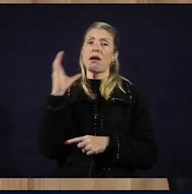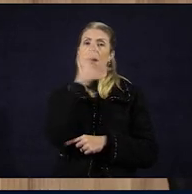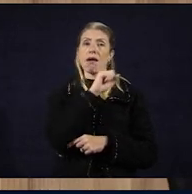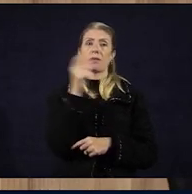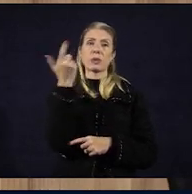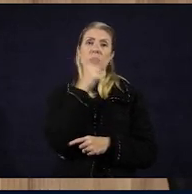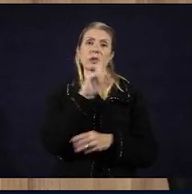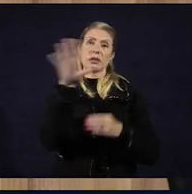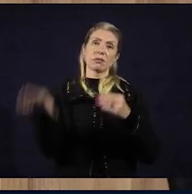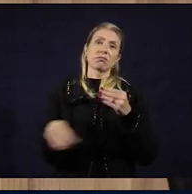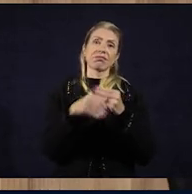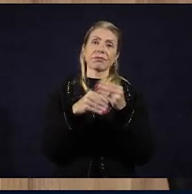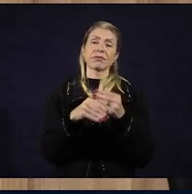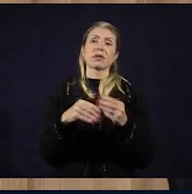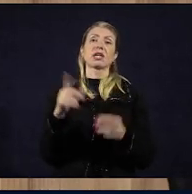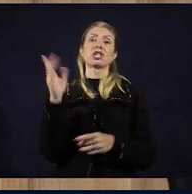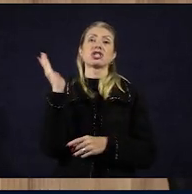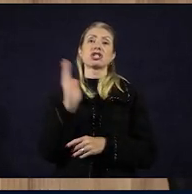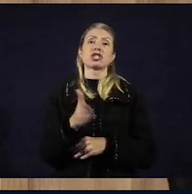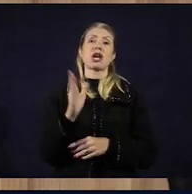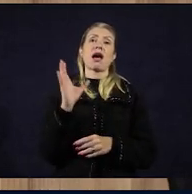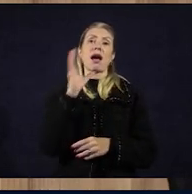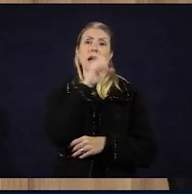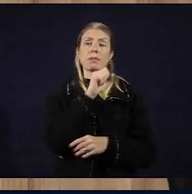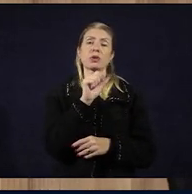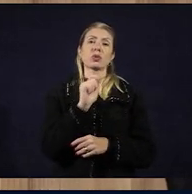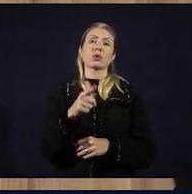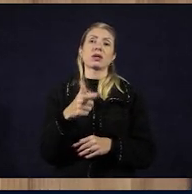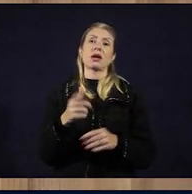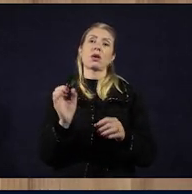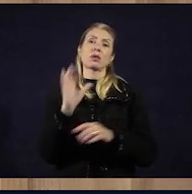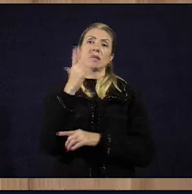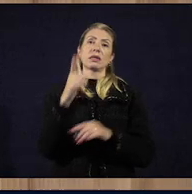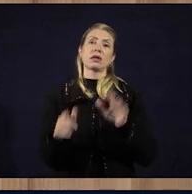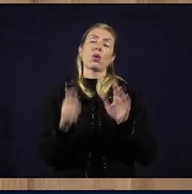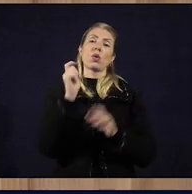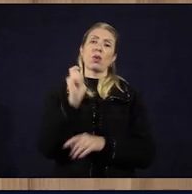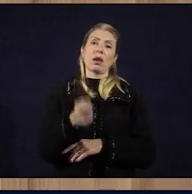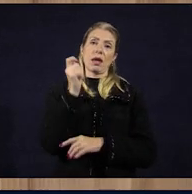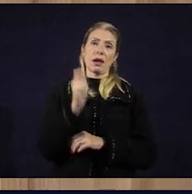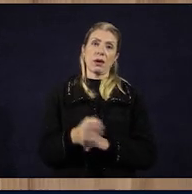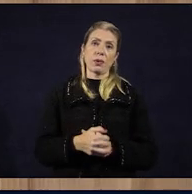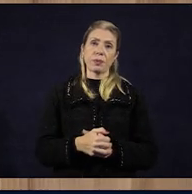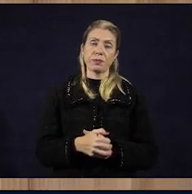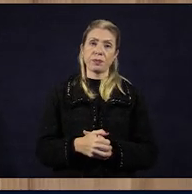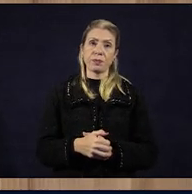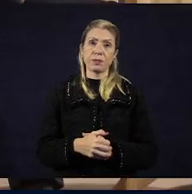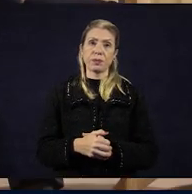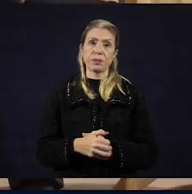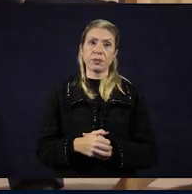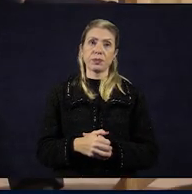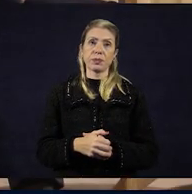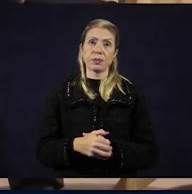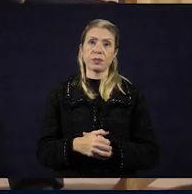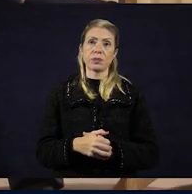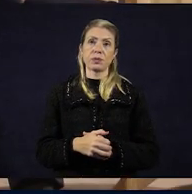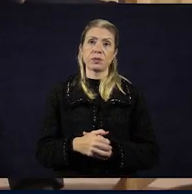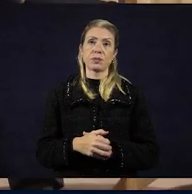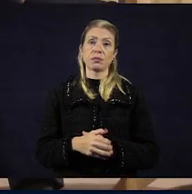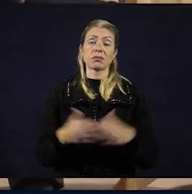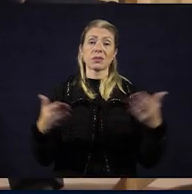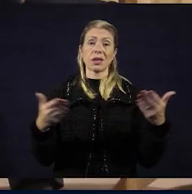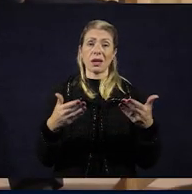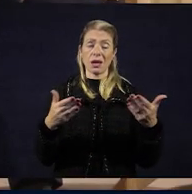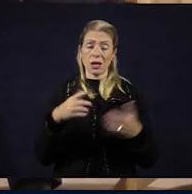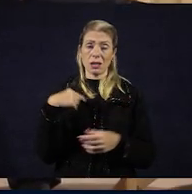com a implementação muito mais rápido do que estava previsto no leilão e a gente vê ver